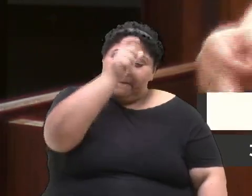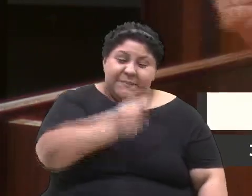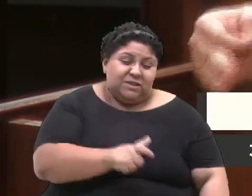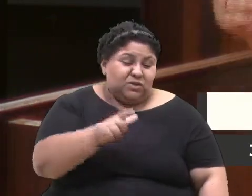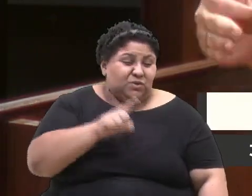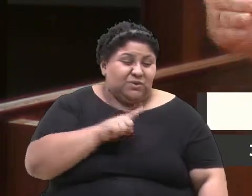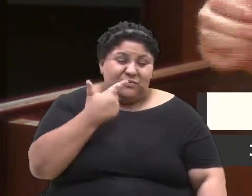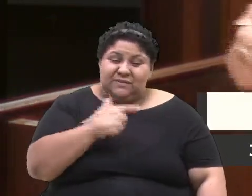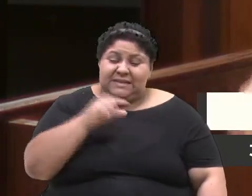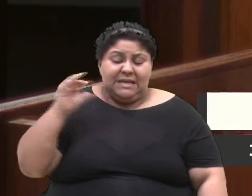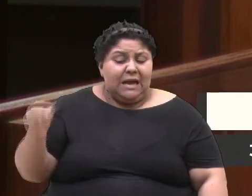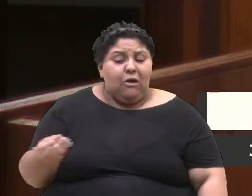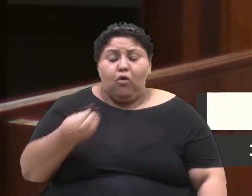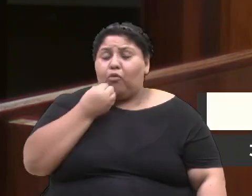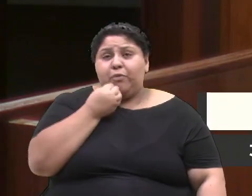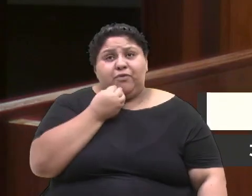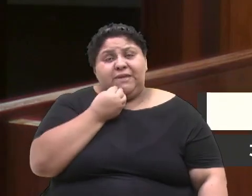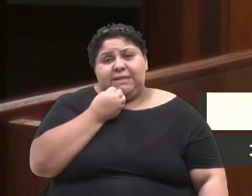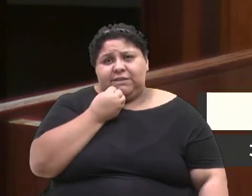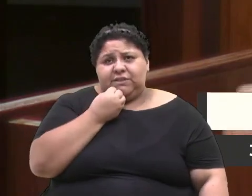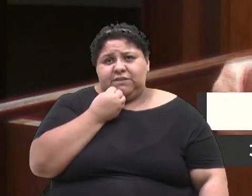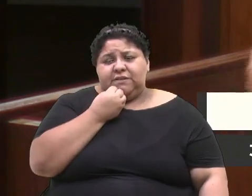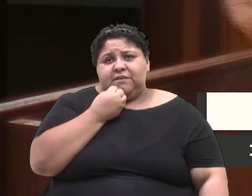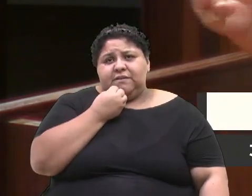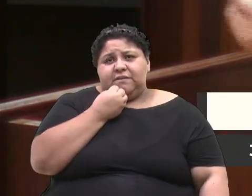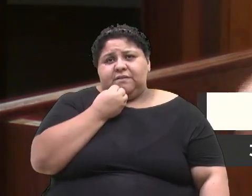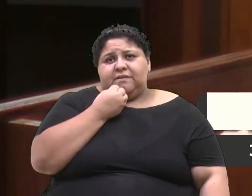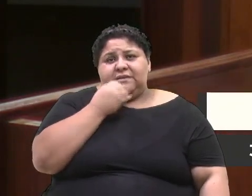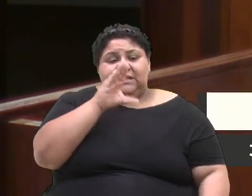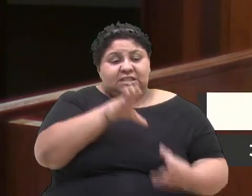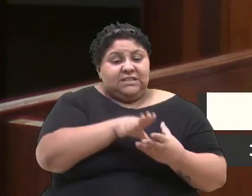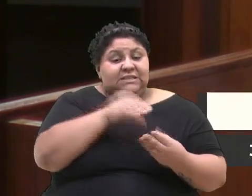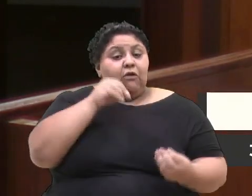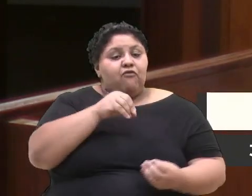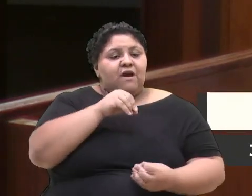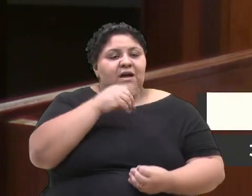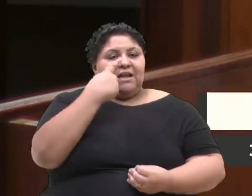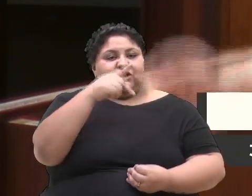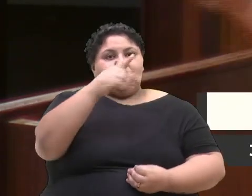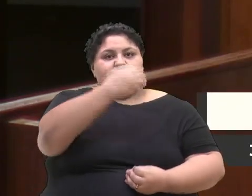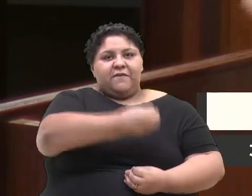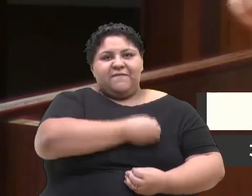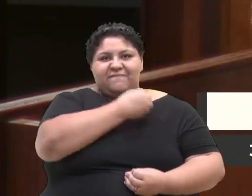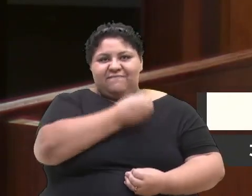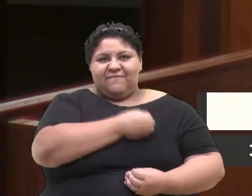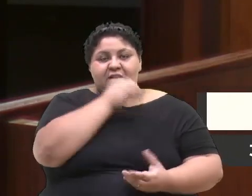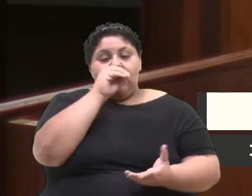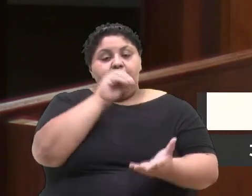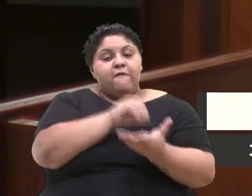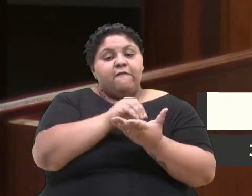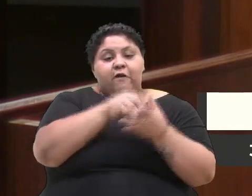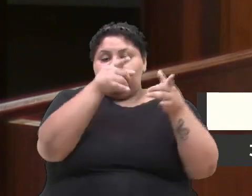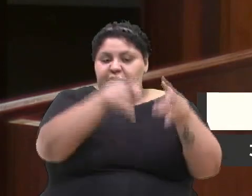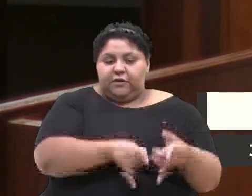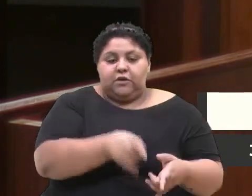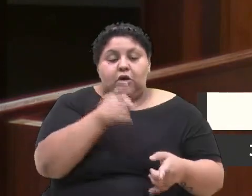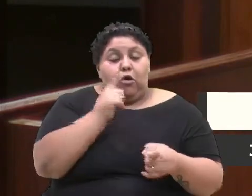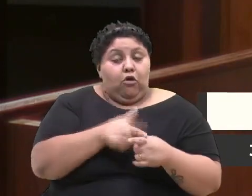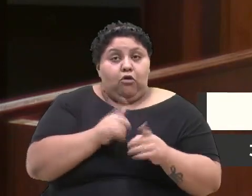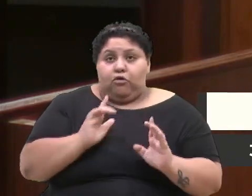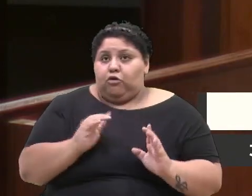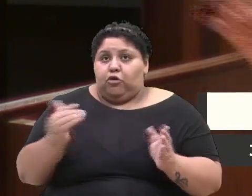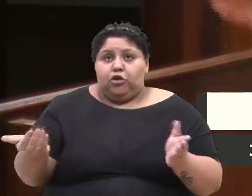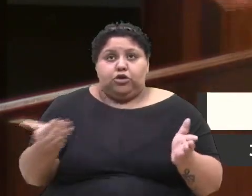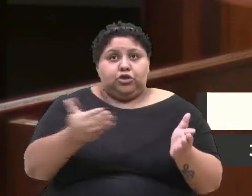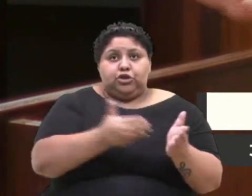a oportunidade de salvar a sua vida por uma falta de leito, porque talvez quando já chega